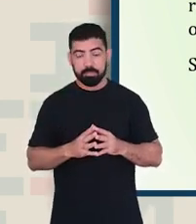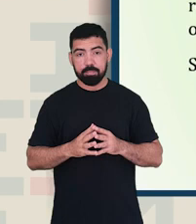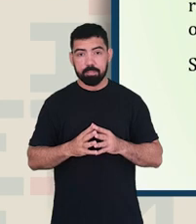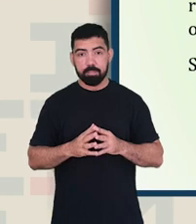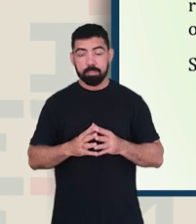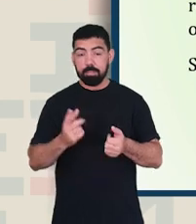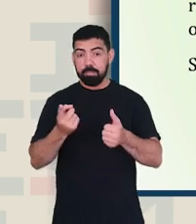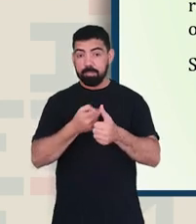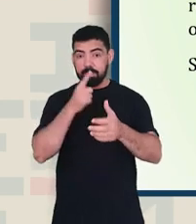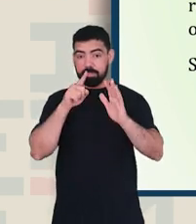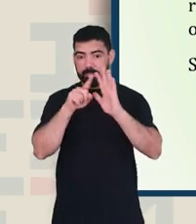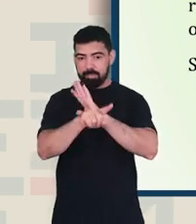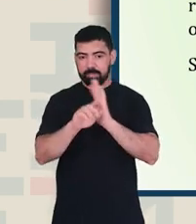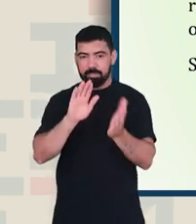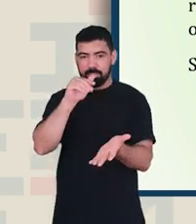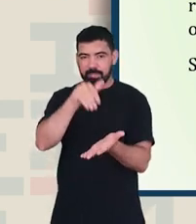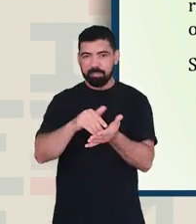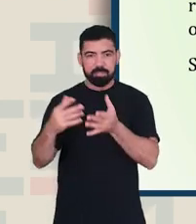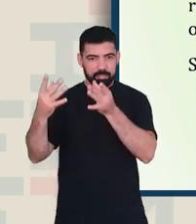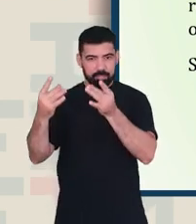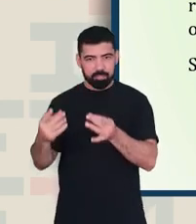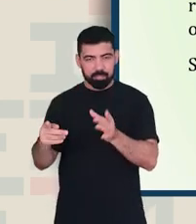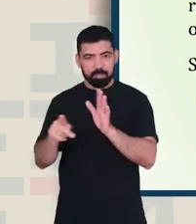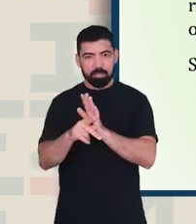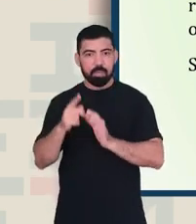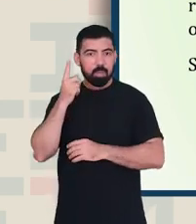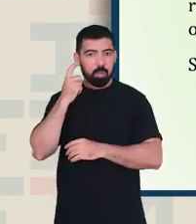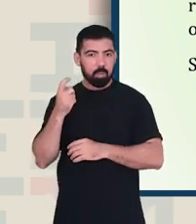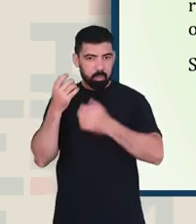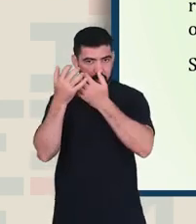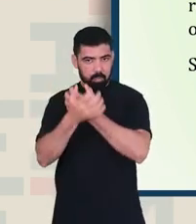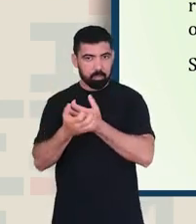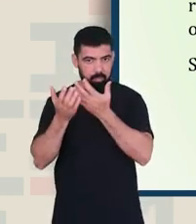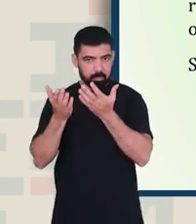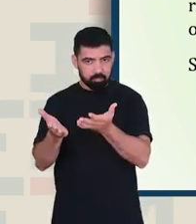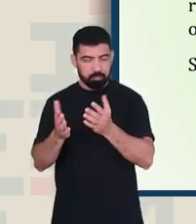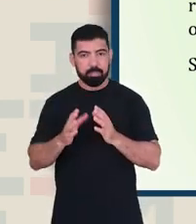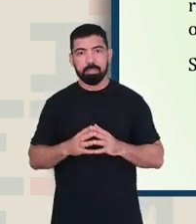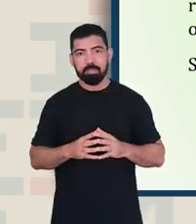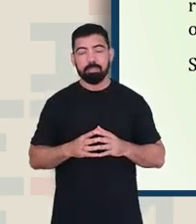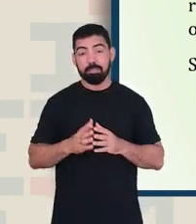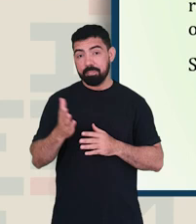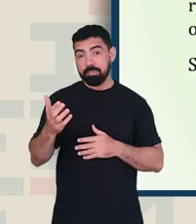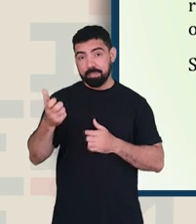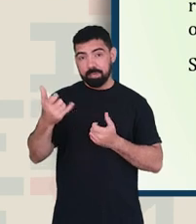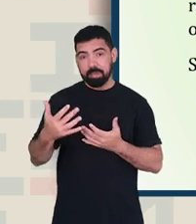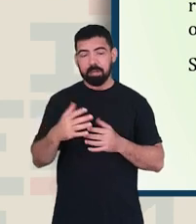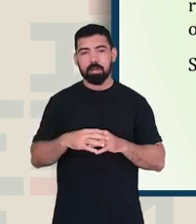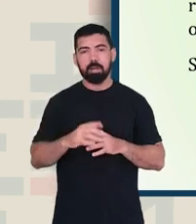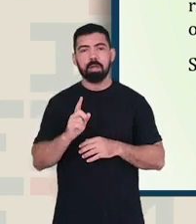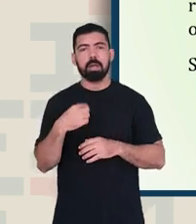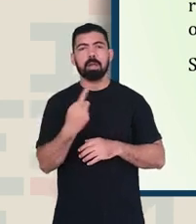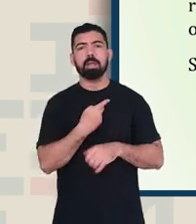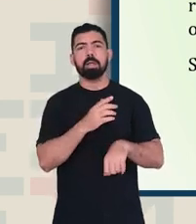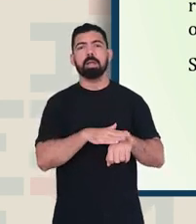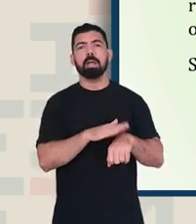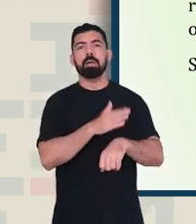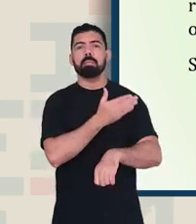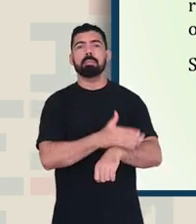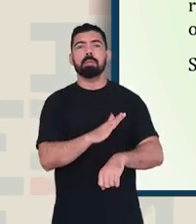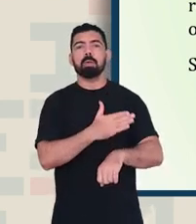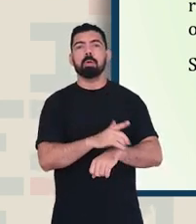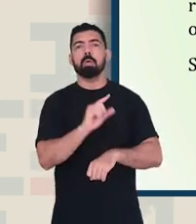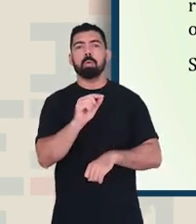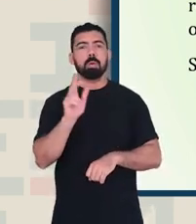Nesta pergunta, nesta última descrição do som do sino, nesse último caso, então, estaríamos praticando